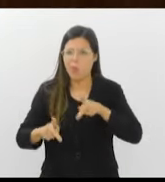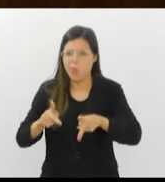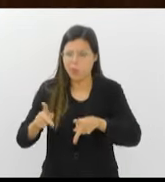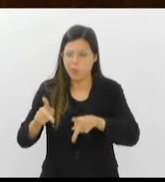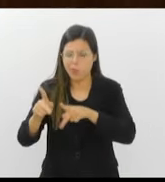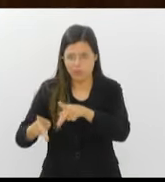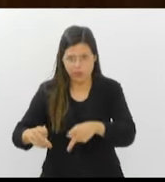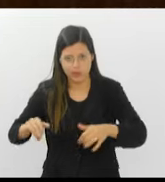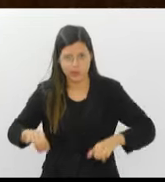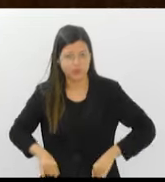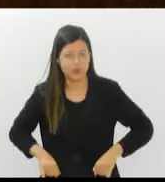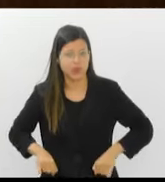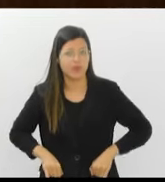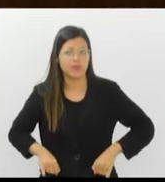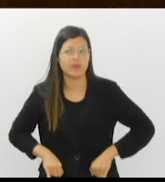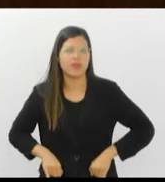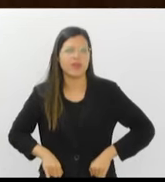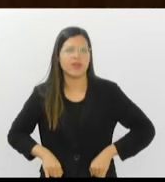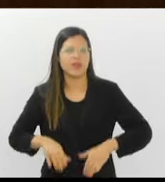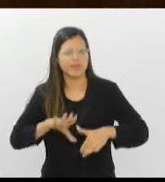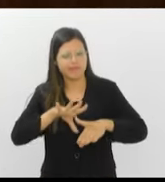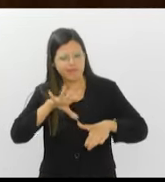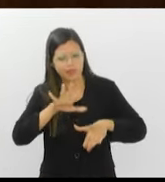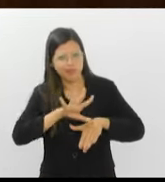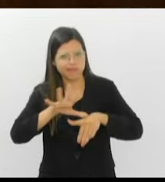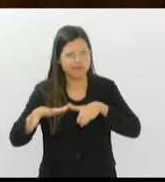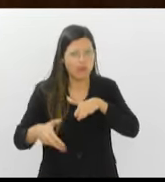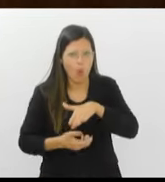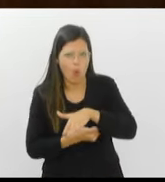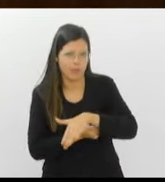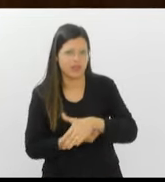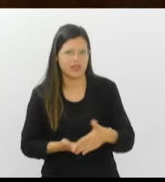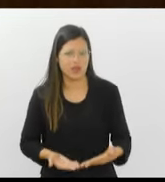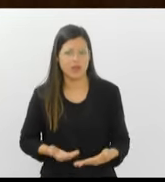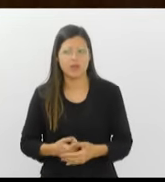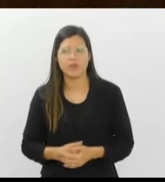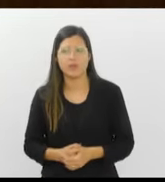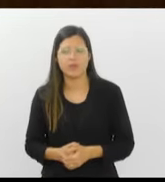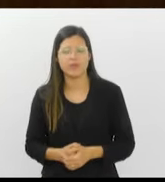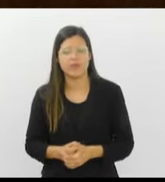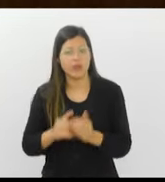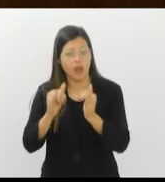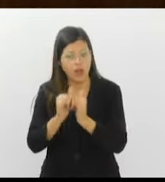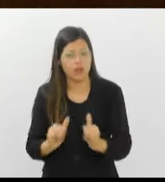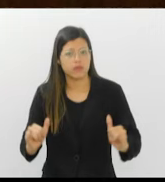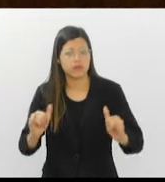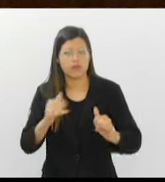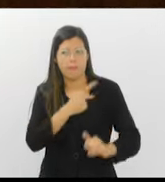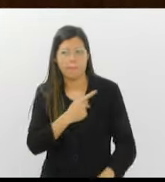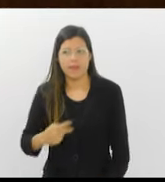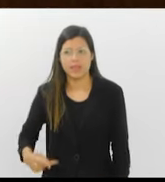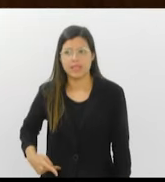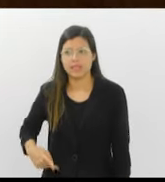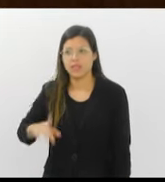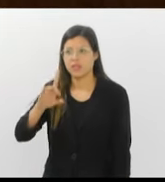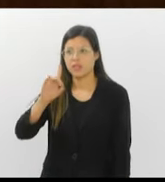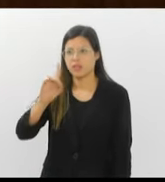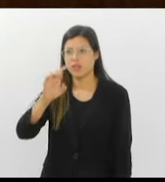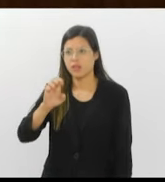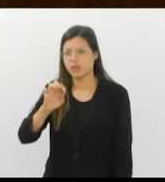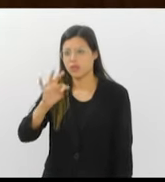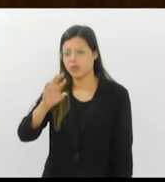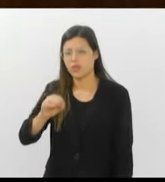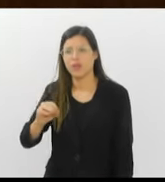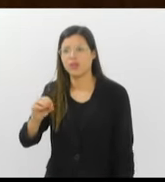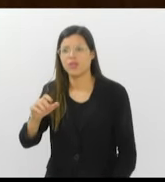só pensam em lesar o cidadão erário. Fica aqui o meu recado para o presidente do Detro, que agora está vindo fazendo